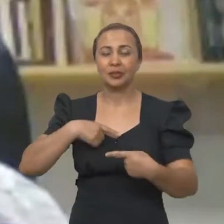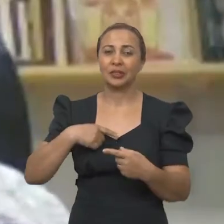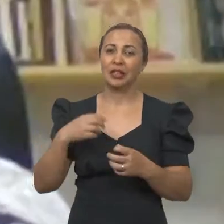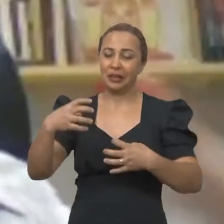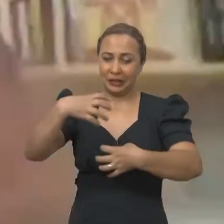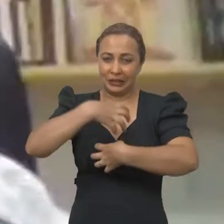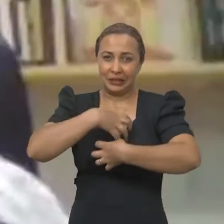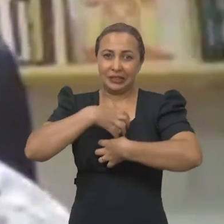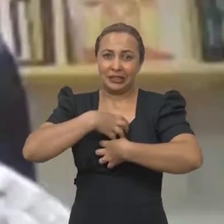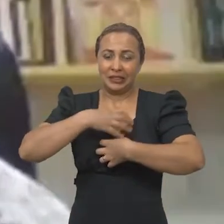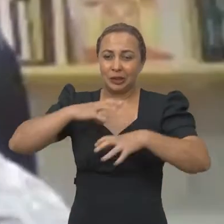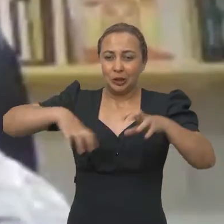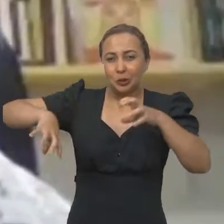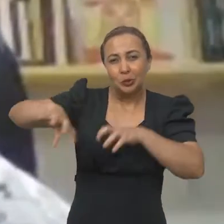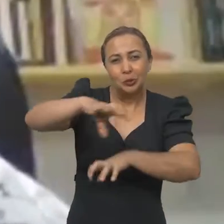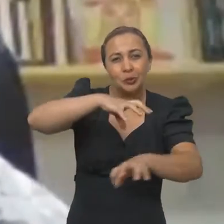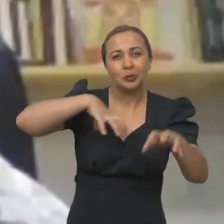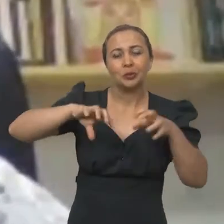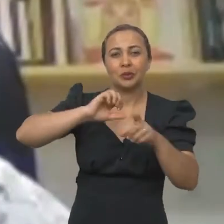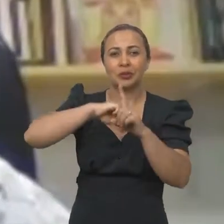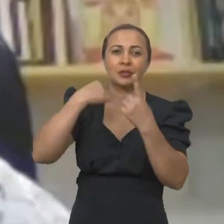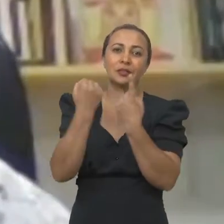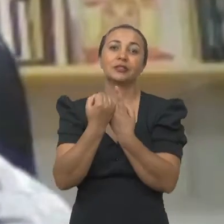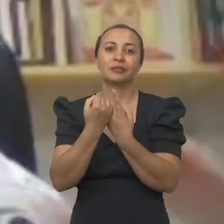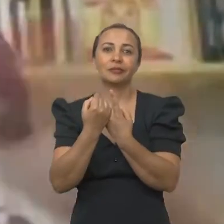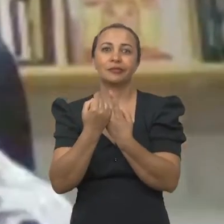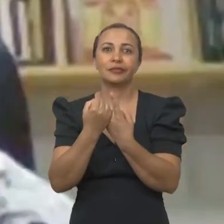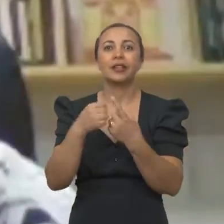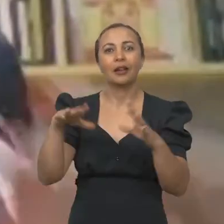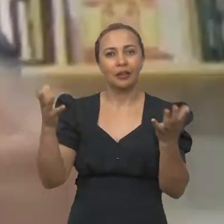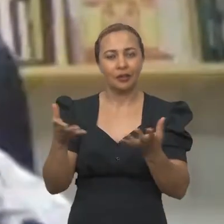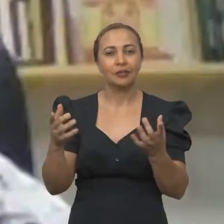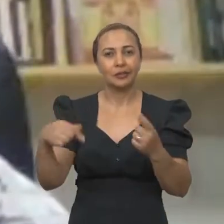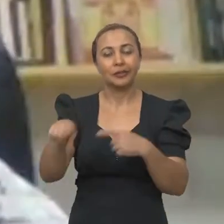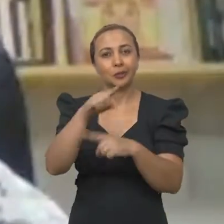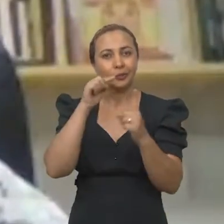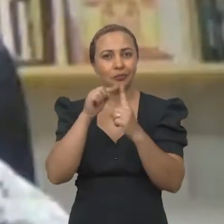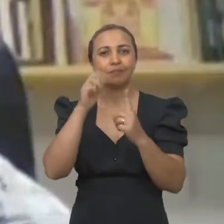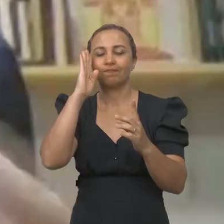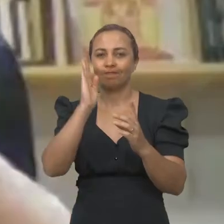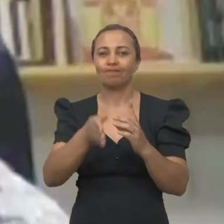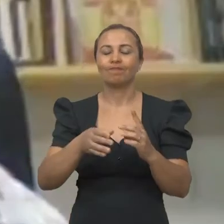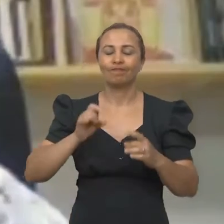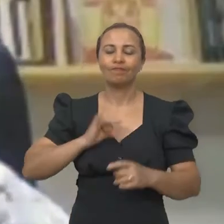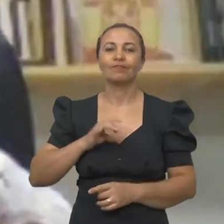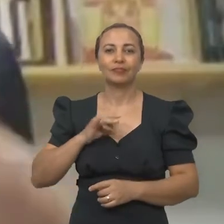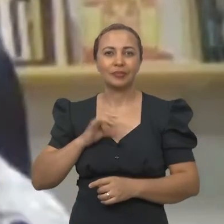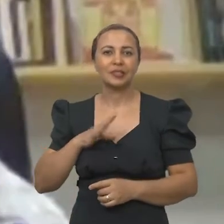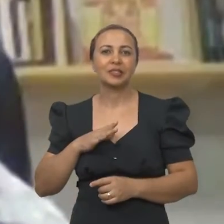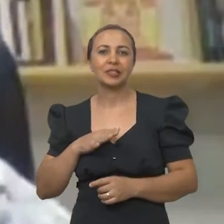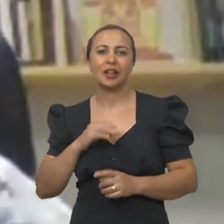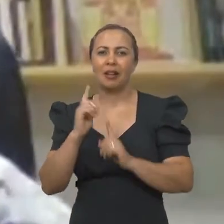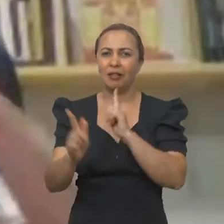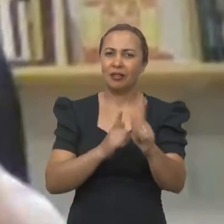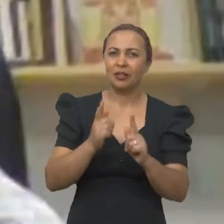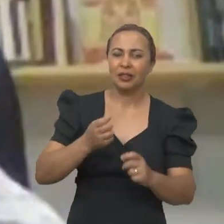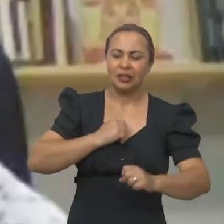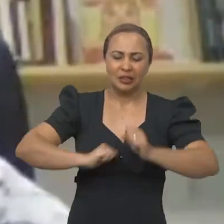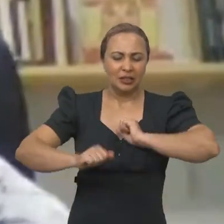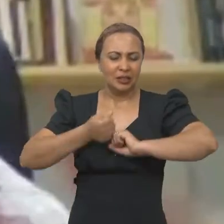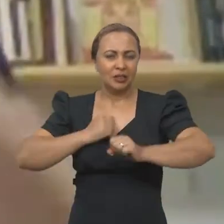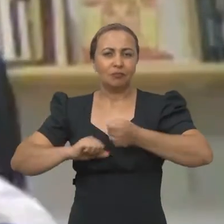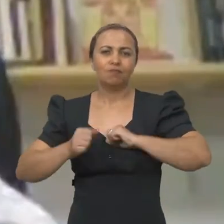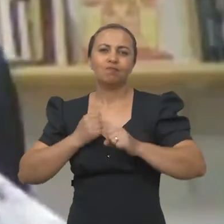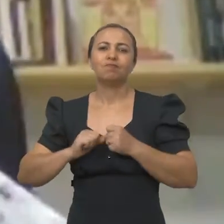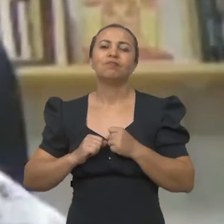disputa que gera esses sentidos em circulação na sociedade e que isso subjetivamente gera temores, gera